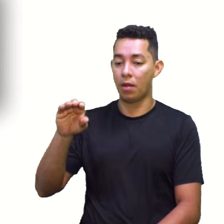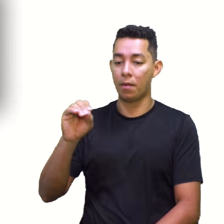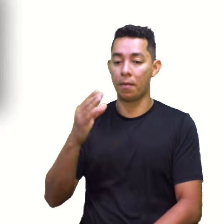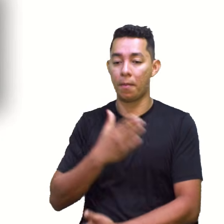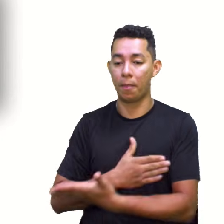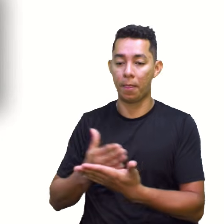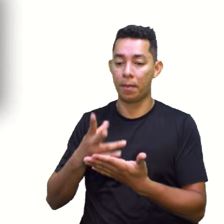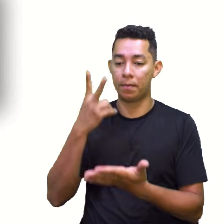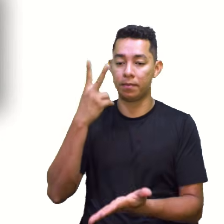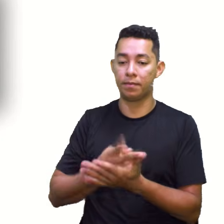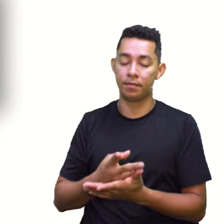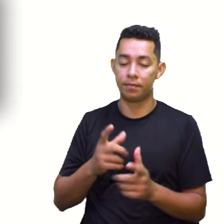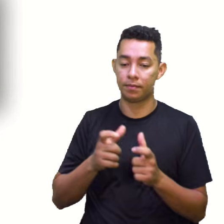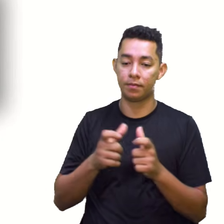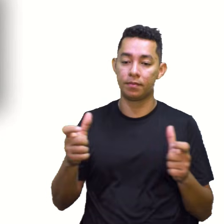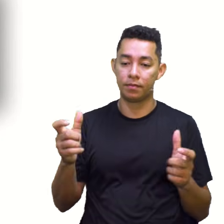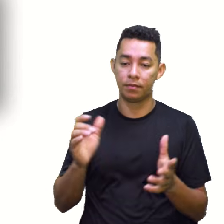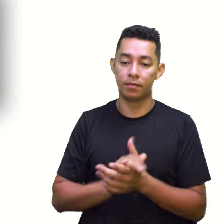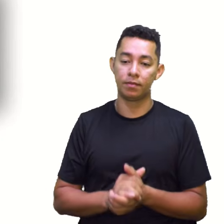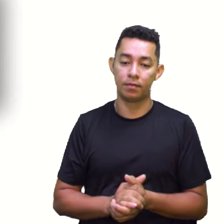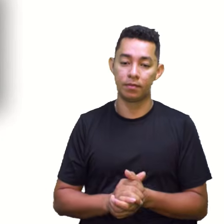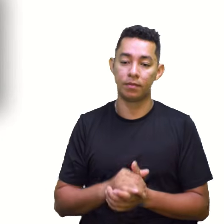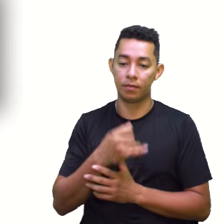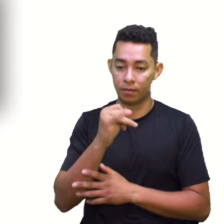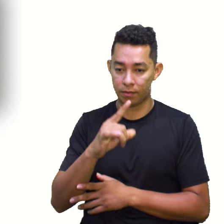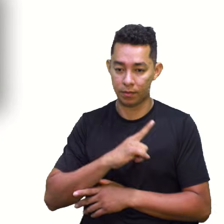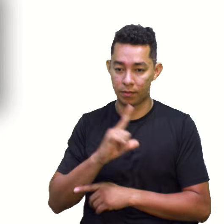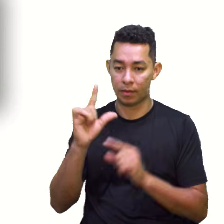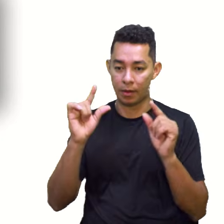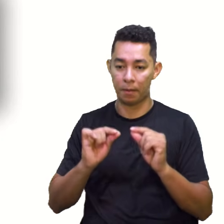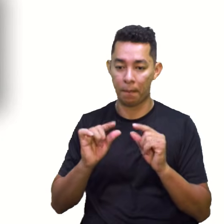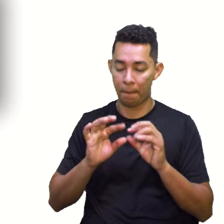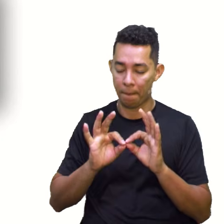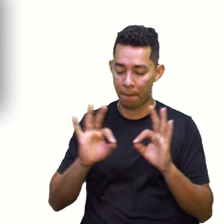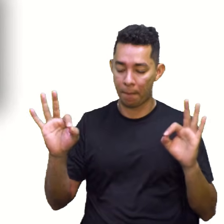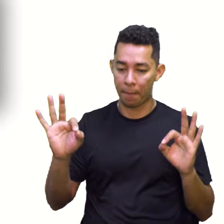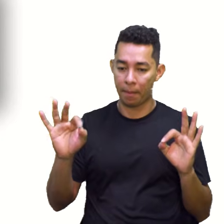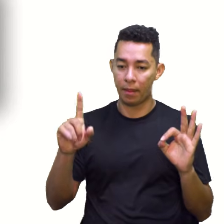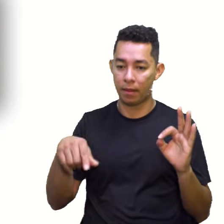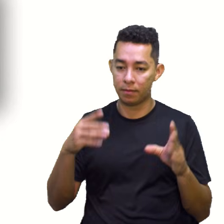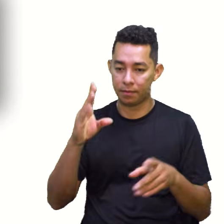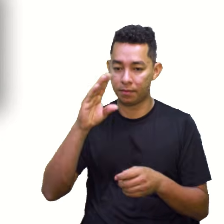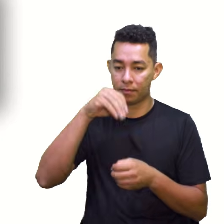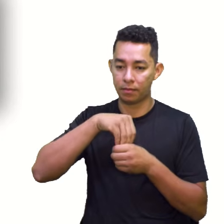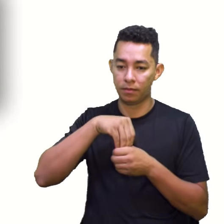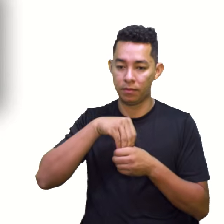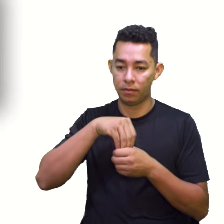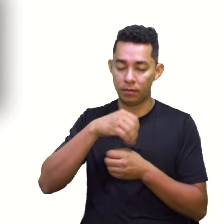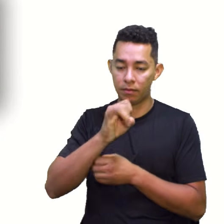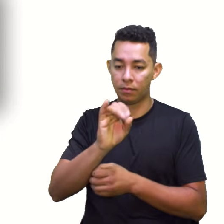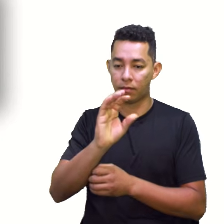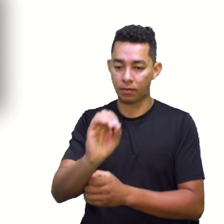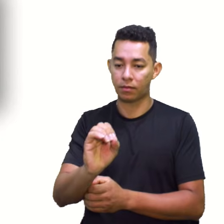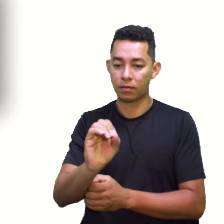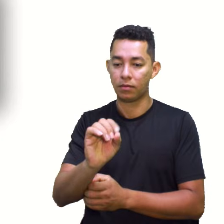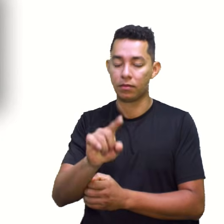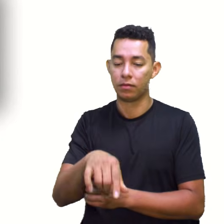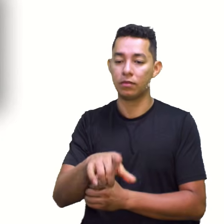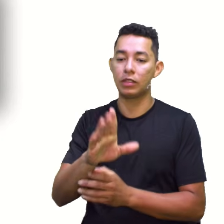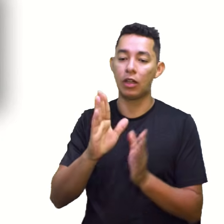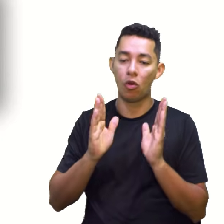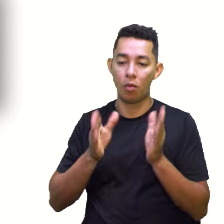sempre pelo maior, maior menos o menor. Se der menor do que a distância, ela é interna. Se der zero, ela